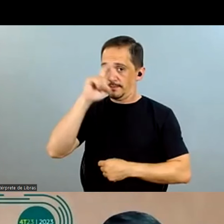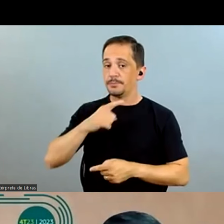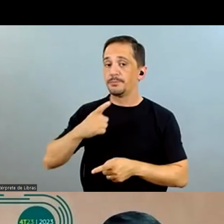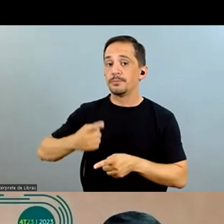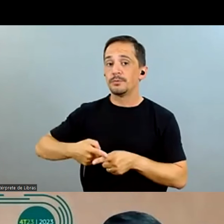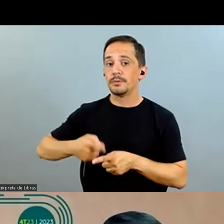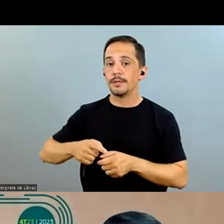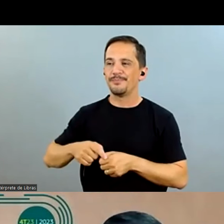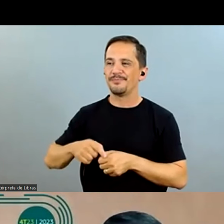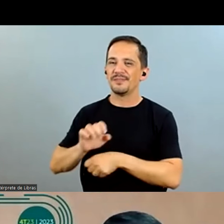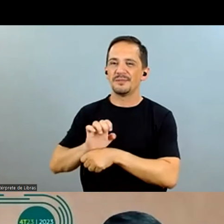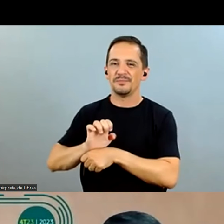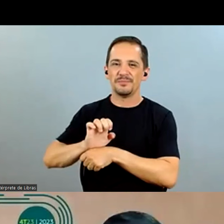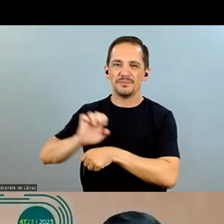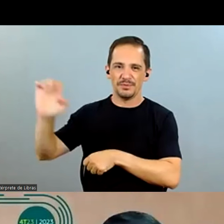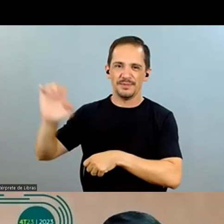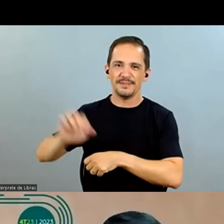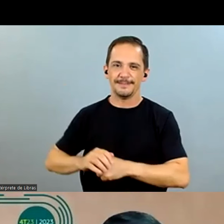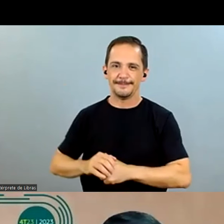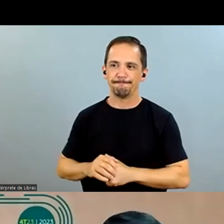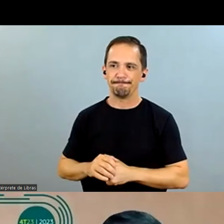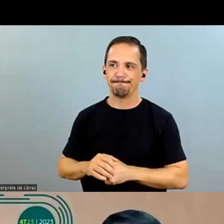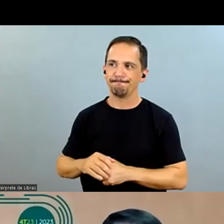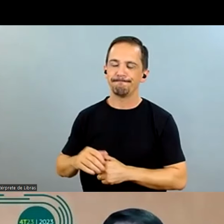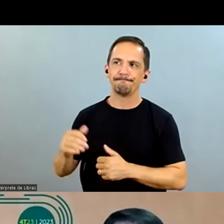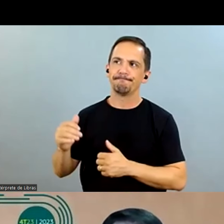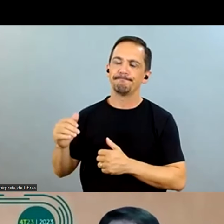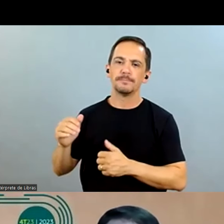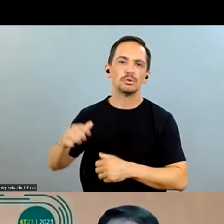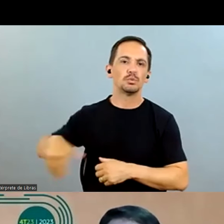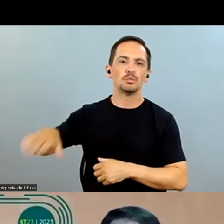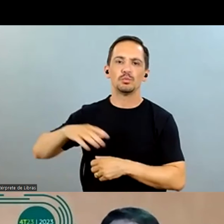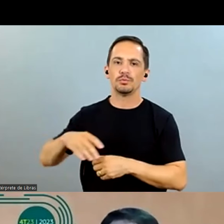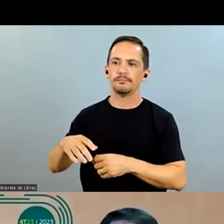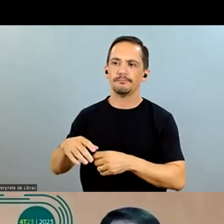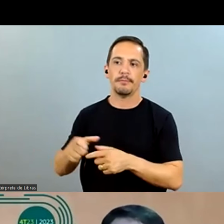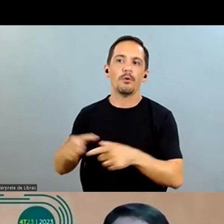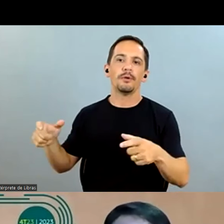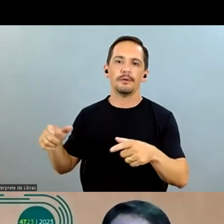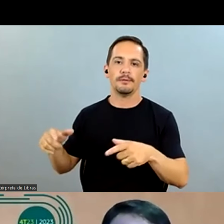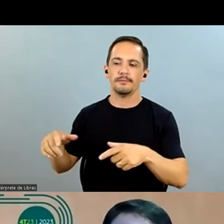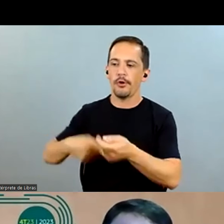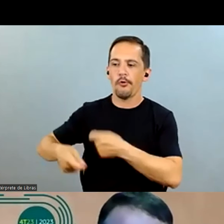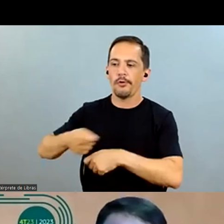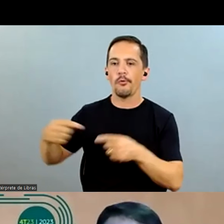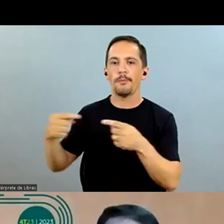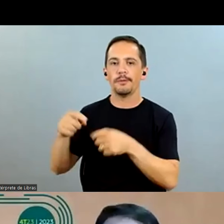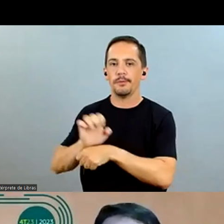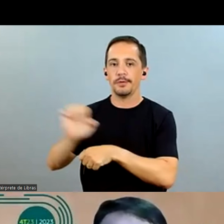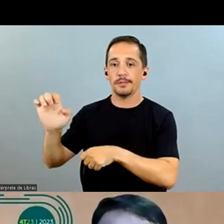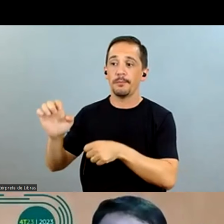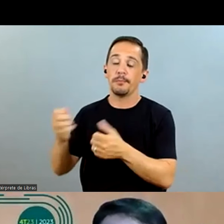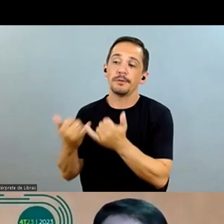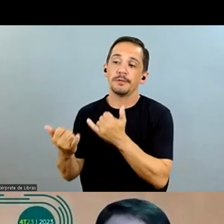exportação né que boa parte desse mercado ele é de exportação e principalmente papéis para cimento e nesse momento